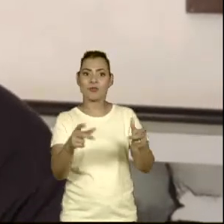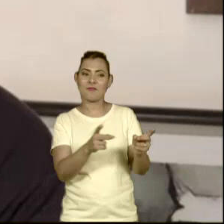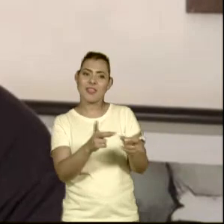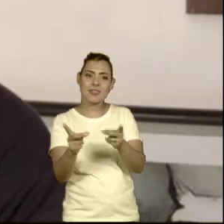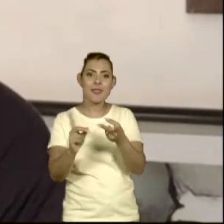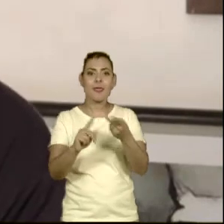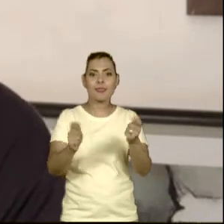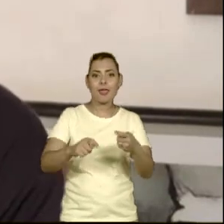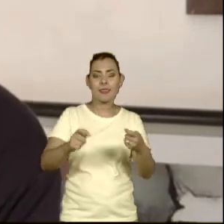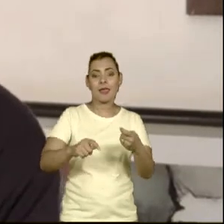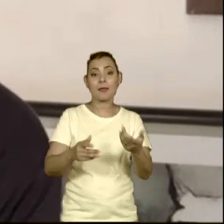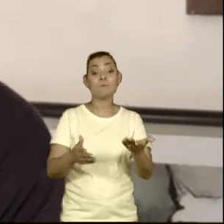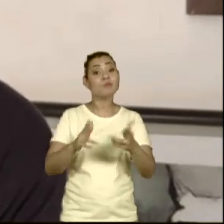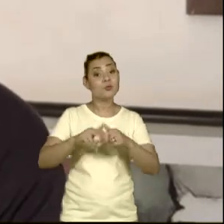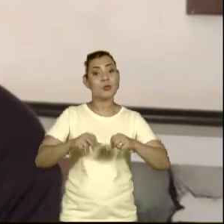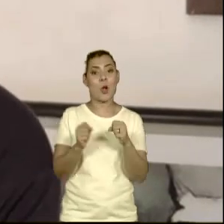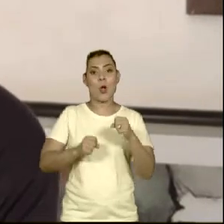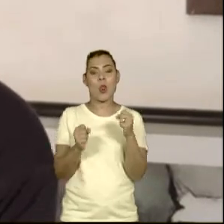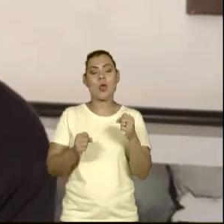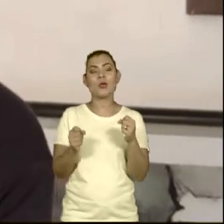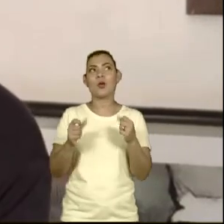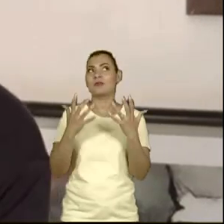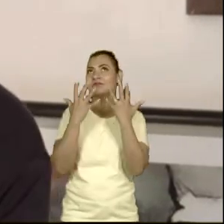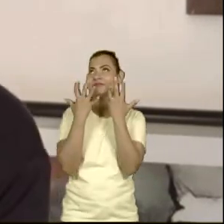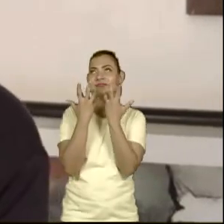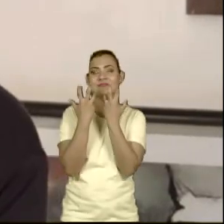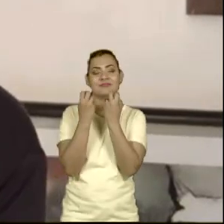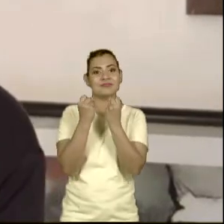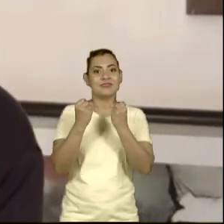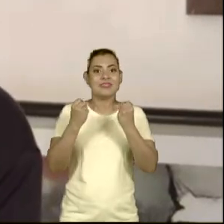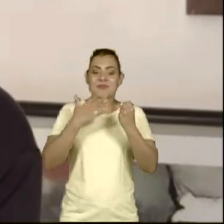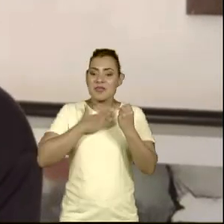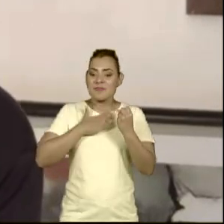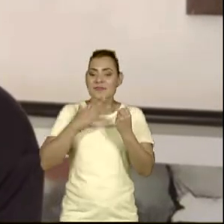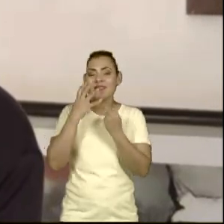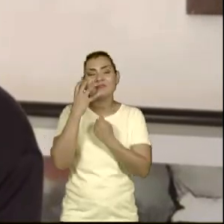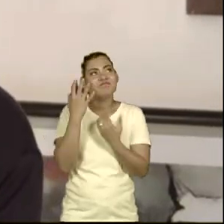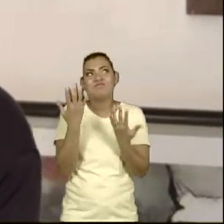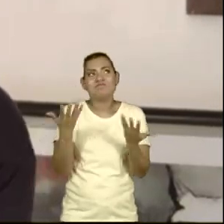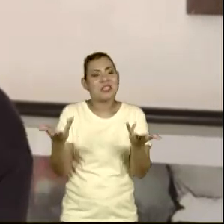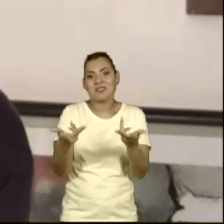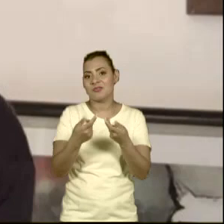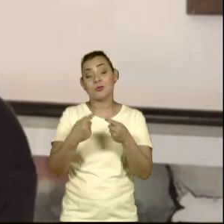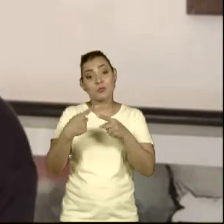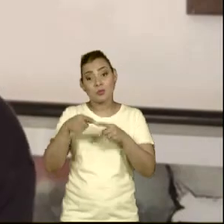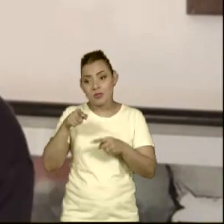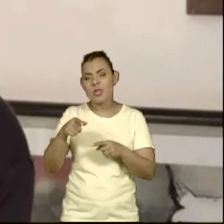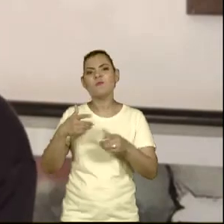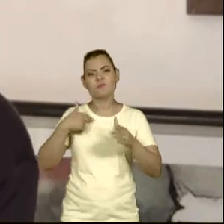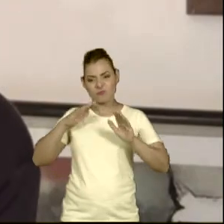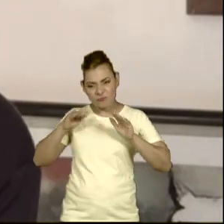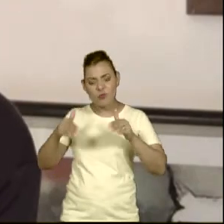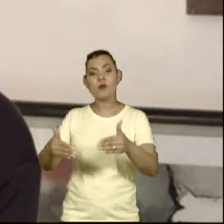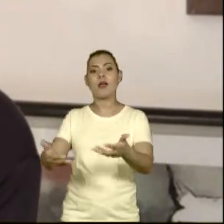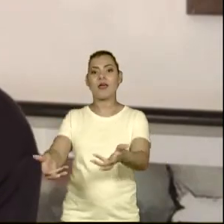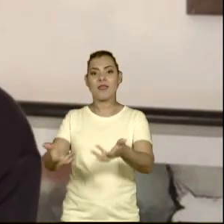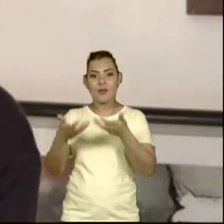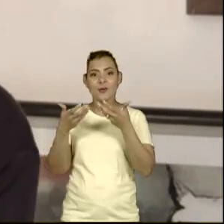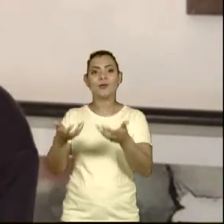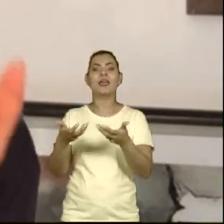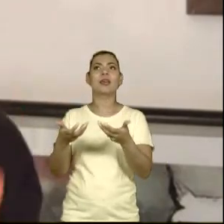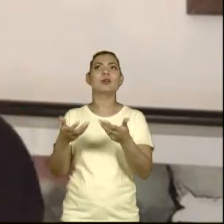o Cocó virou a menina dos olhos para mim, no sentido de que ali eu falei, agora eu vou tentar fazer